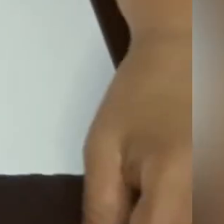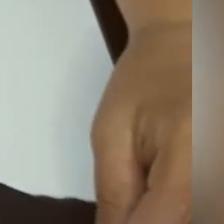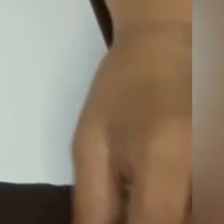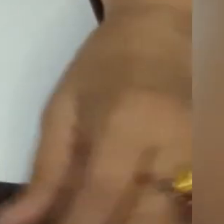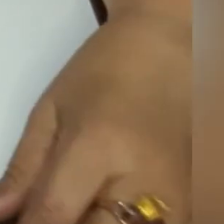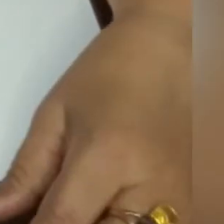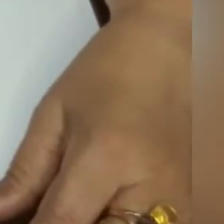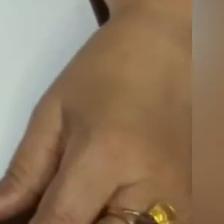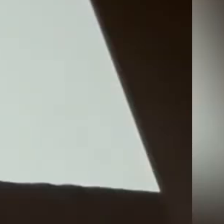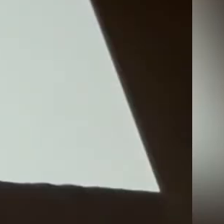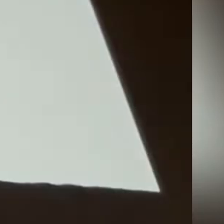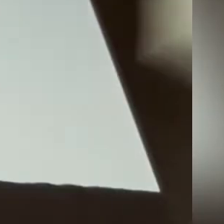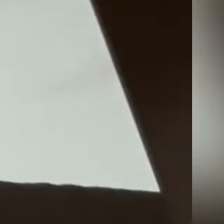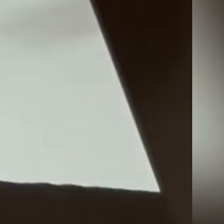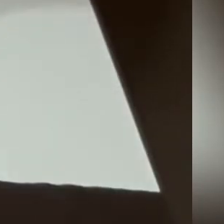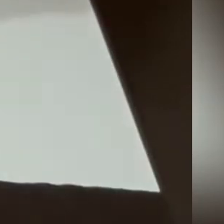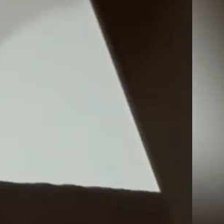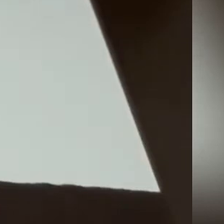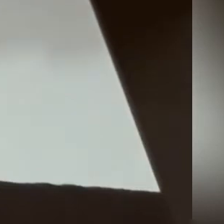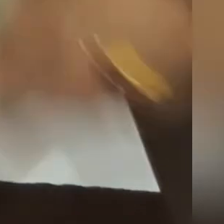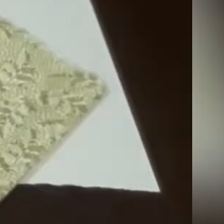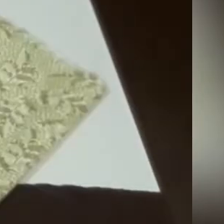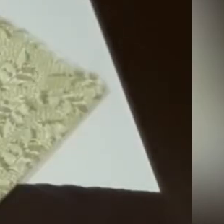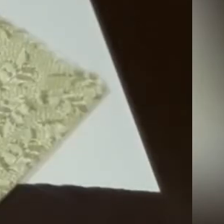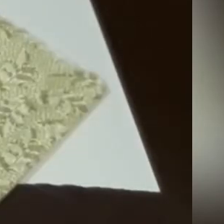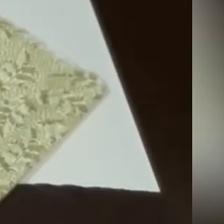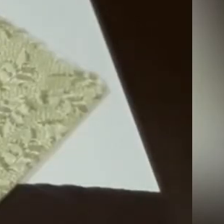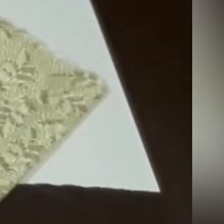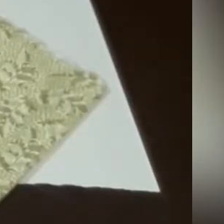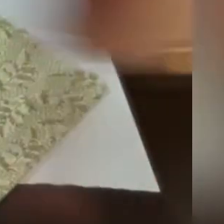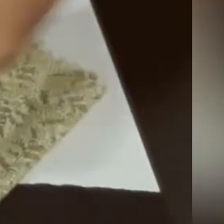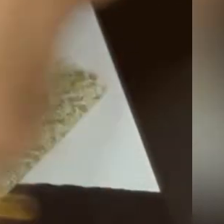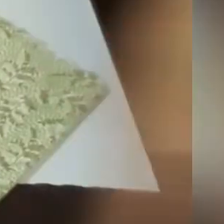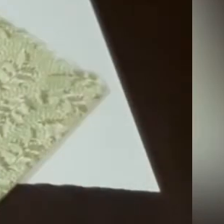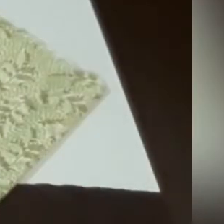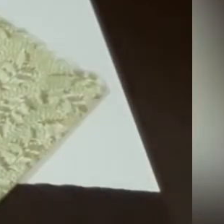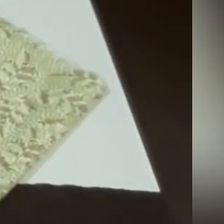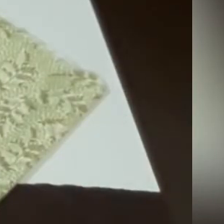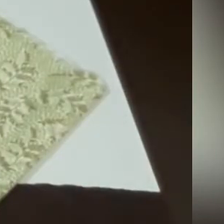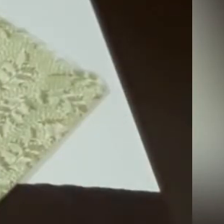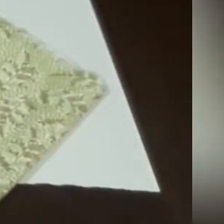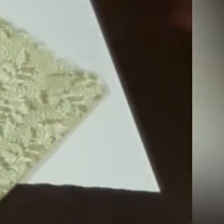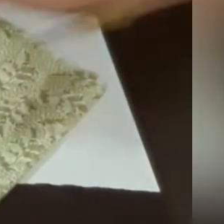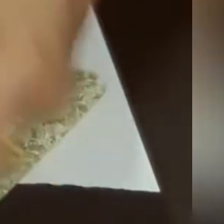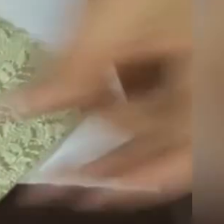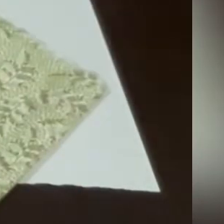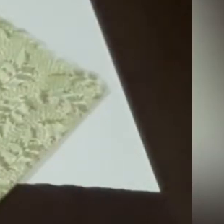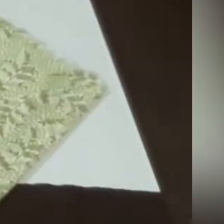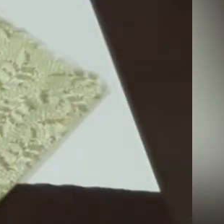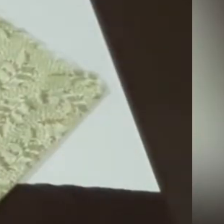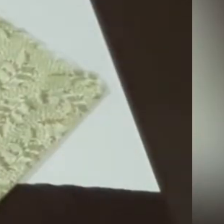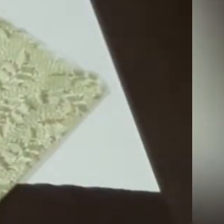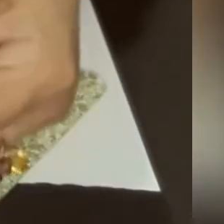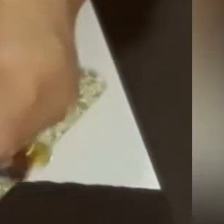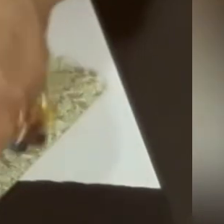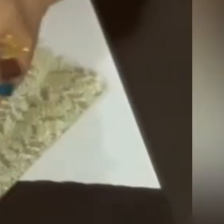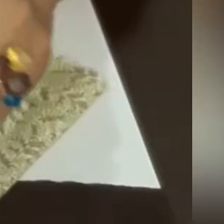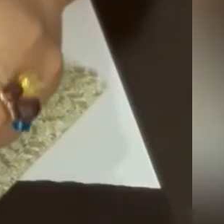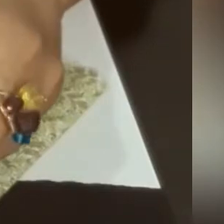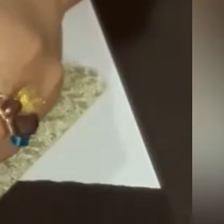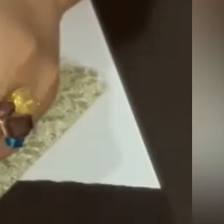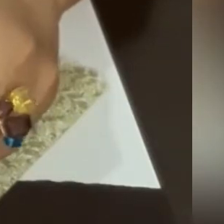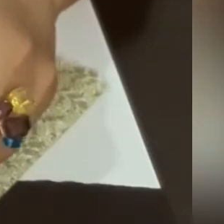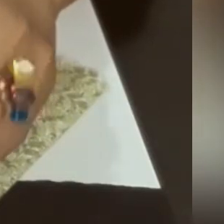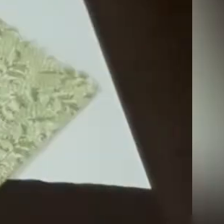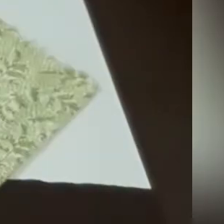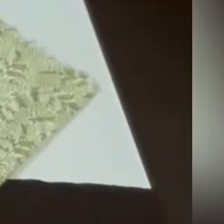a nossa boneca baiana. Retalhos coloridos de tecidos, os que vocês tiverem em casa, e uma